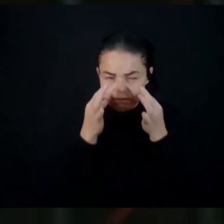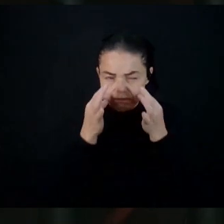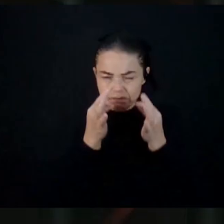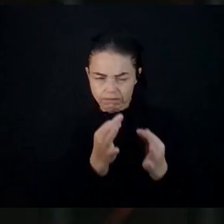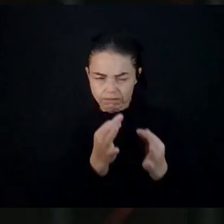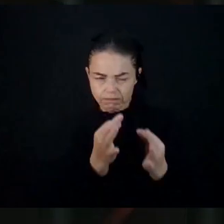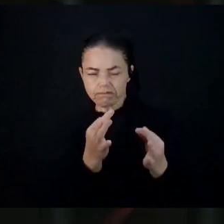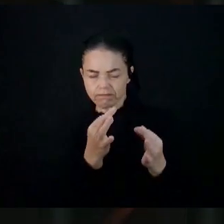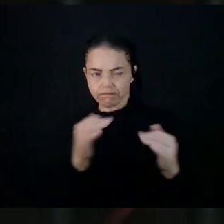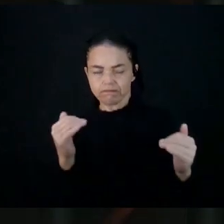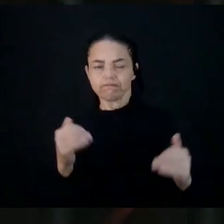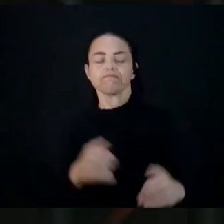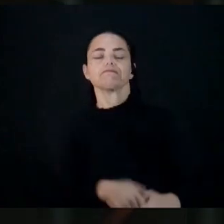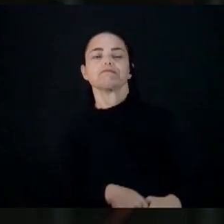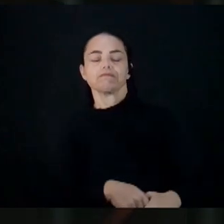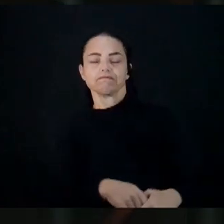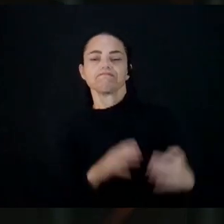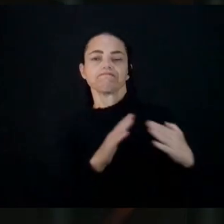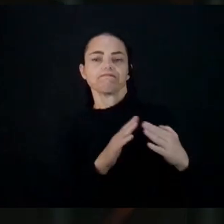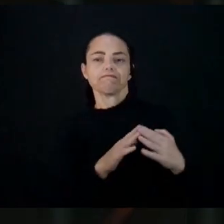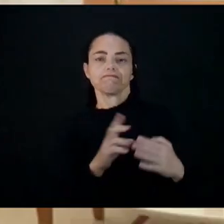da casa, não é, Dani?